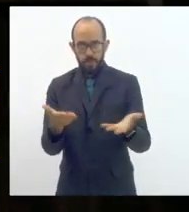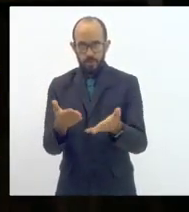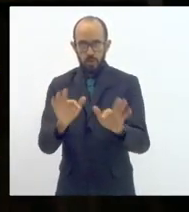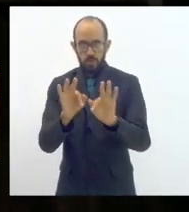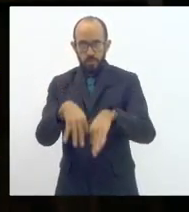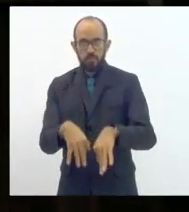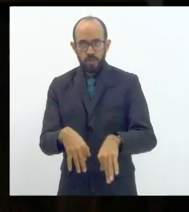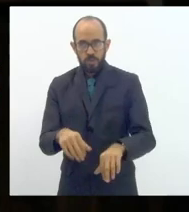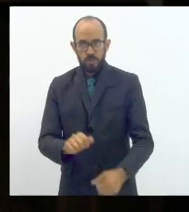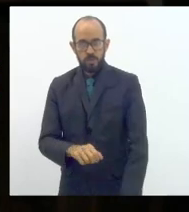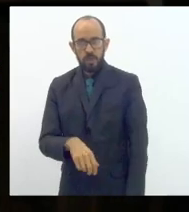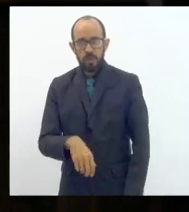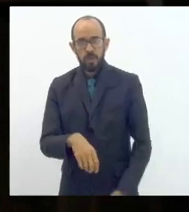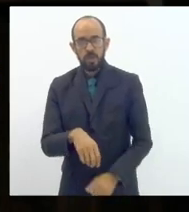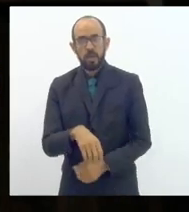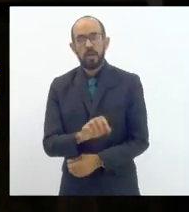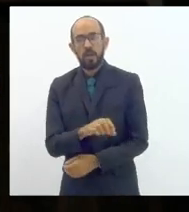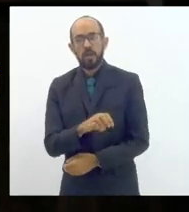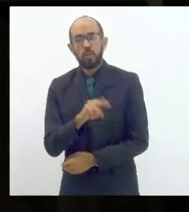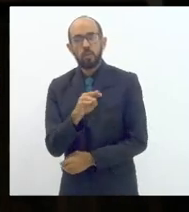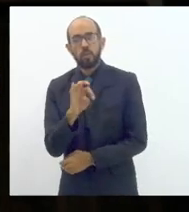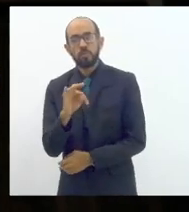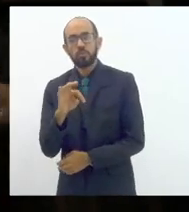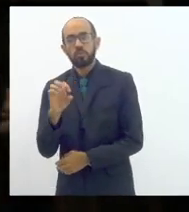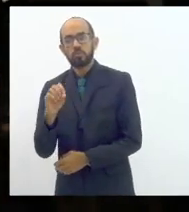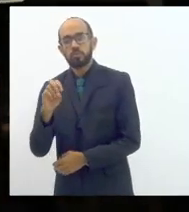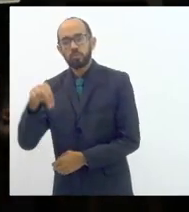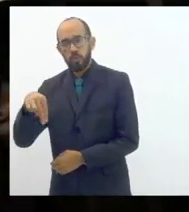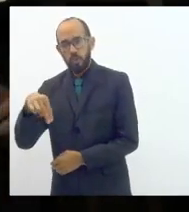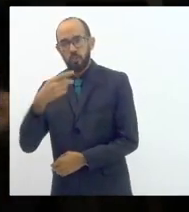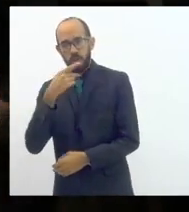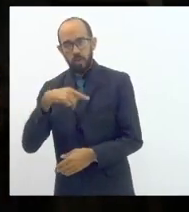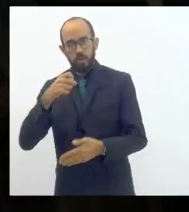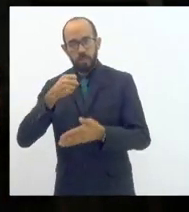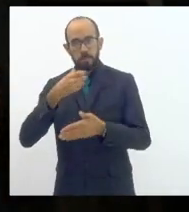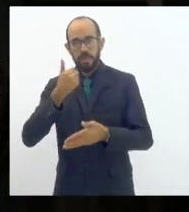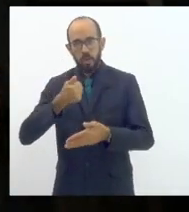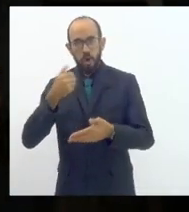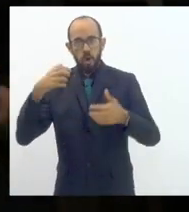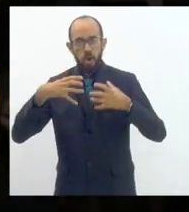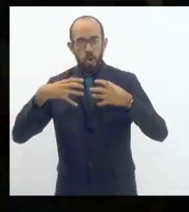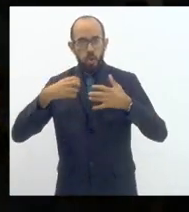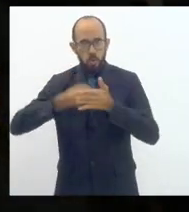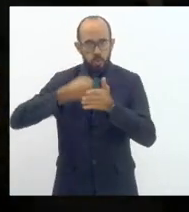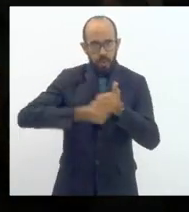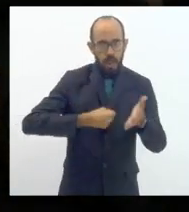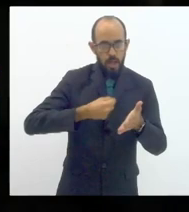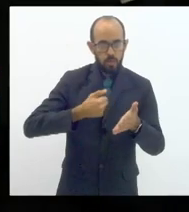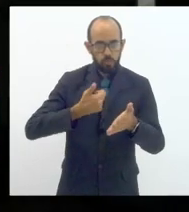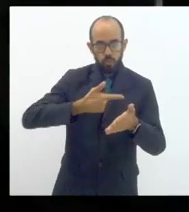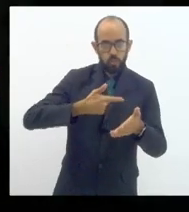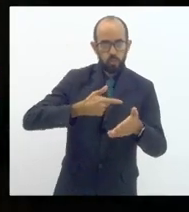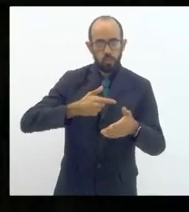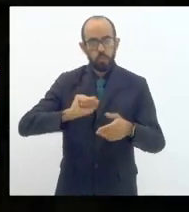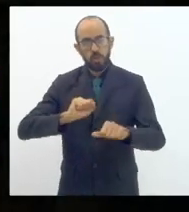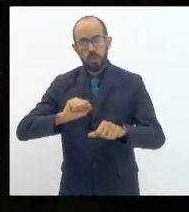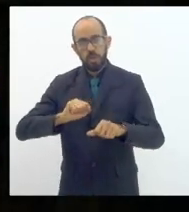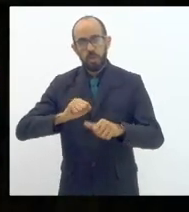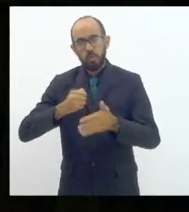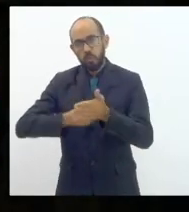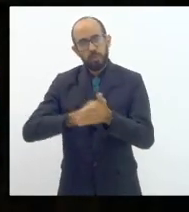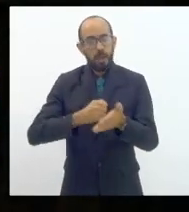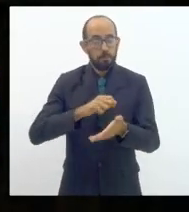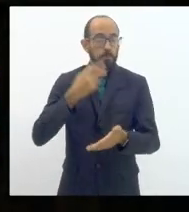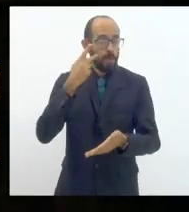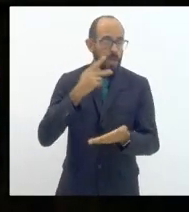finalizar, Winston Churchill diria que é melhor lutar por algo do que viver para nada. Senhores, vamos lutar por isso. Com a ajuda